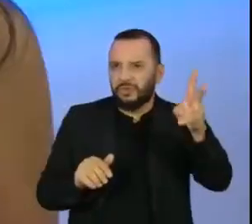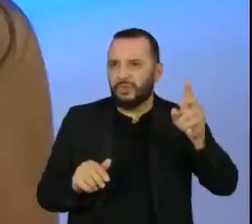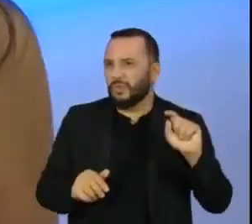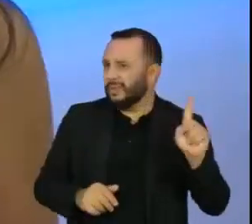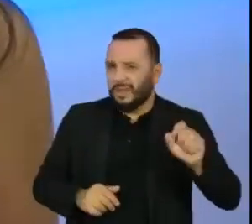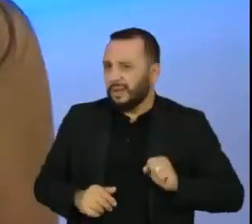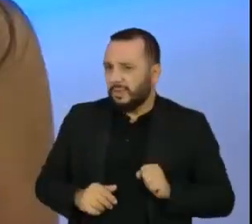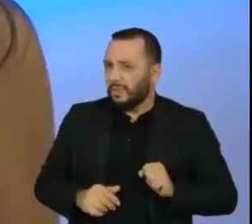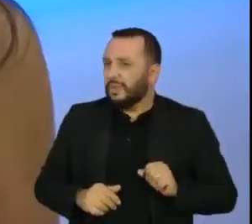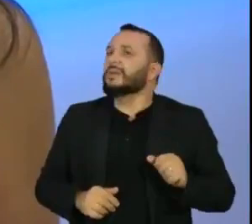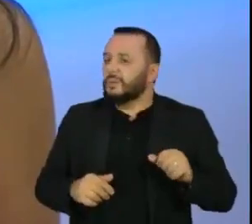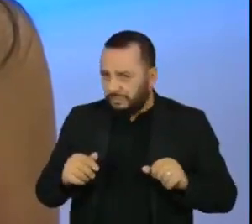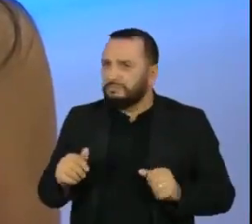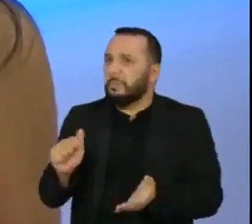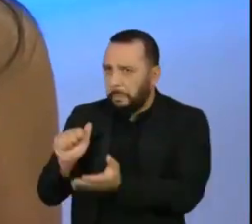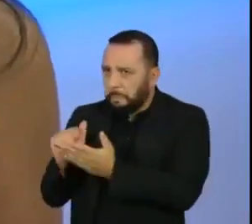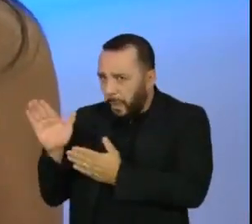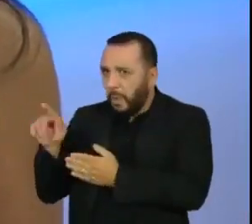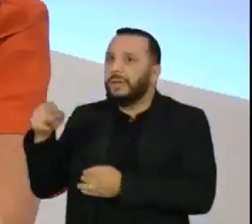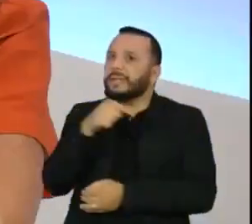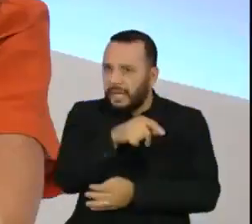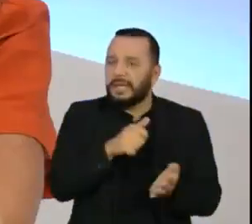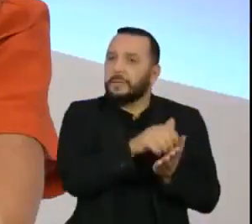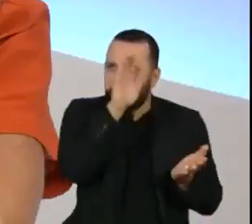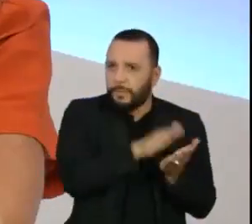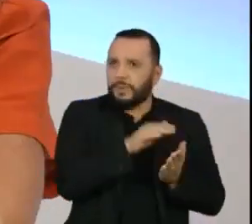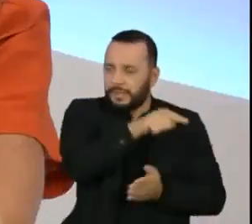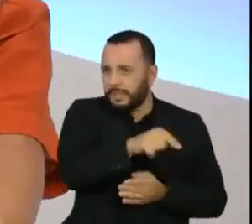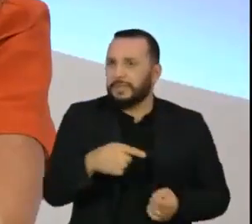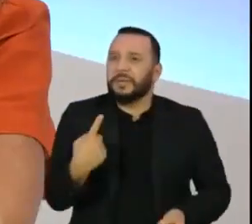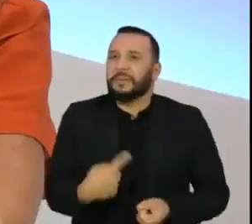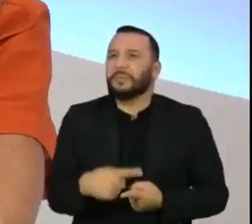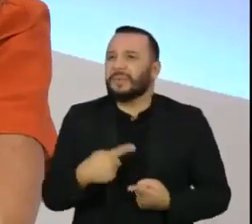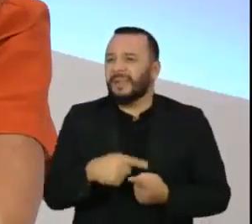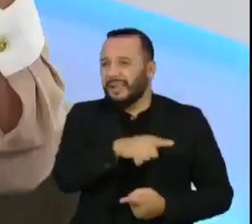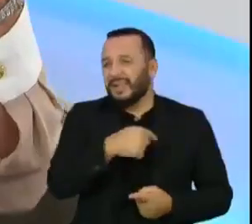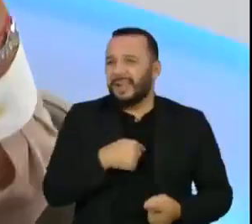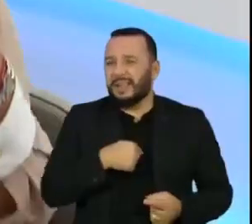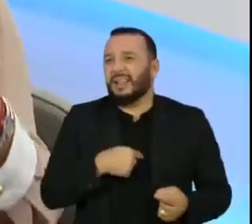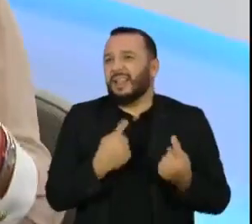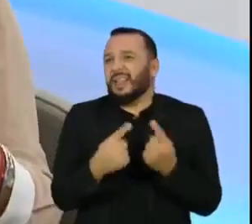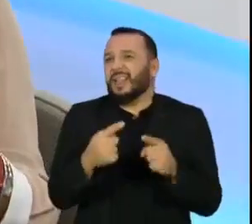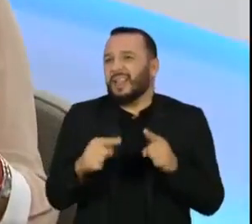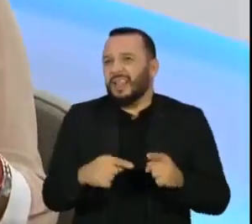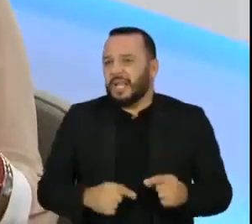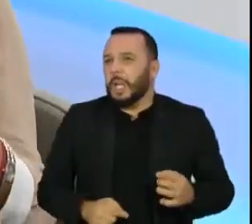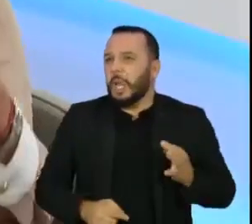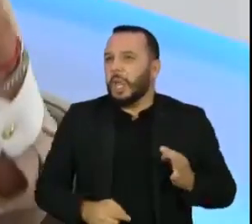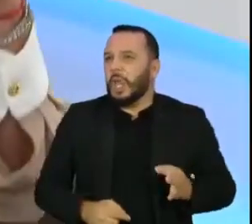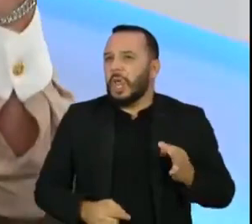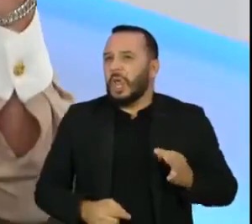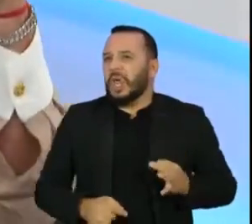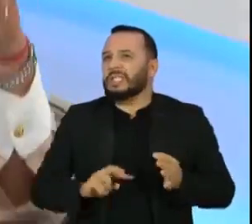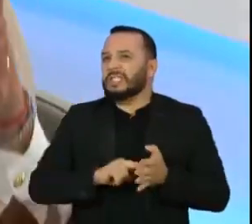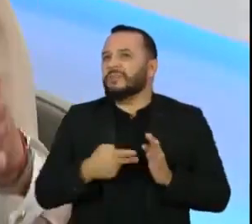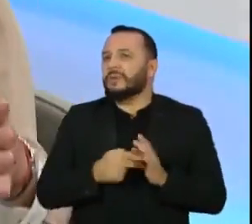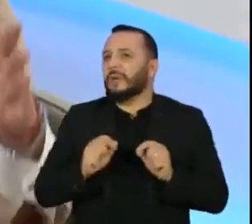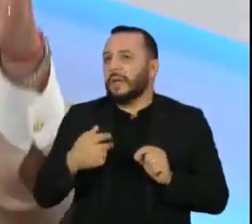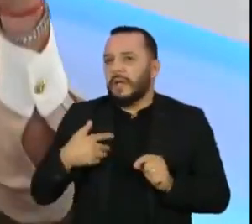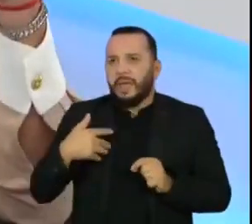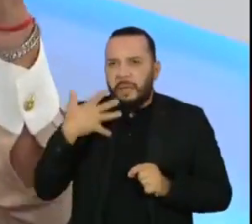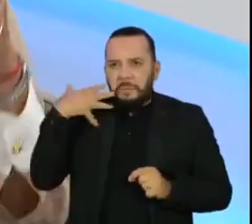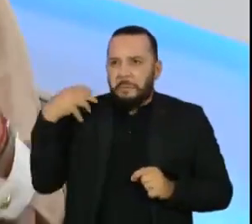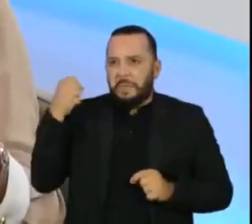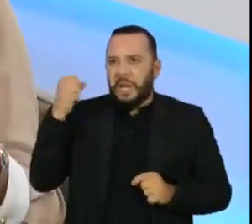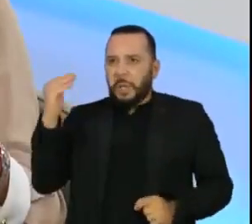sai isso não é questão de pão de honra ele precisa ser punido pelo gesto que ele fez com relação a supremacia Branca nós estamos